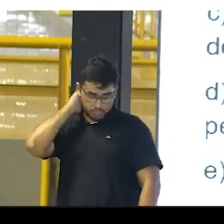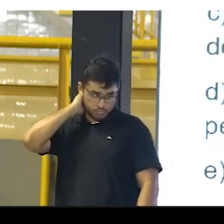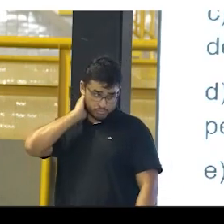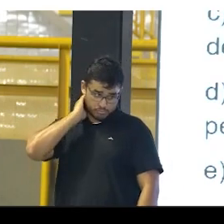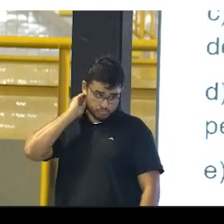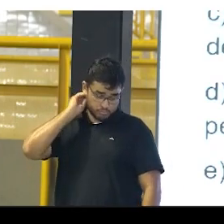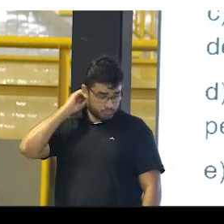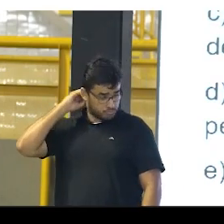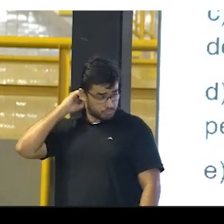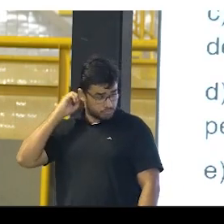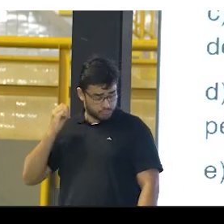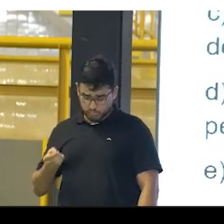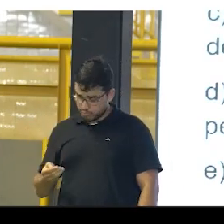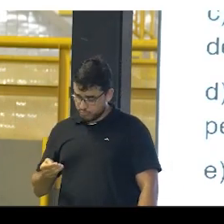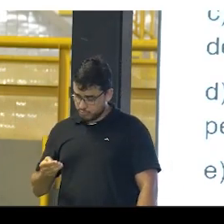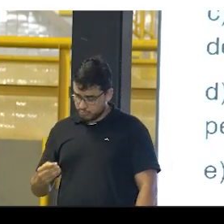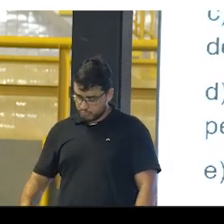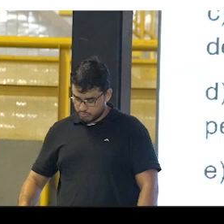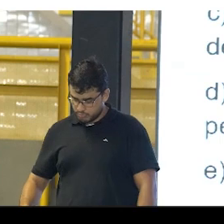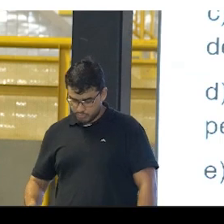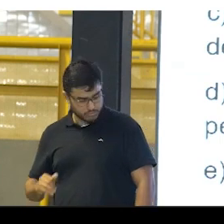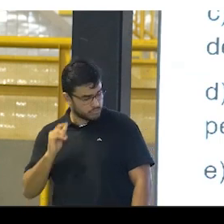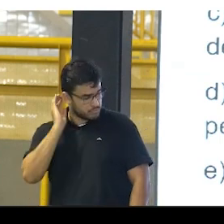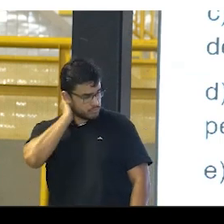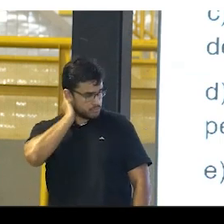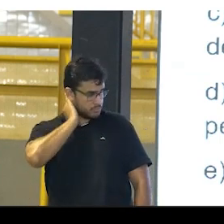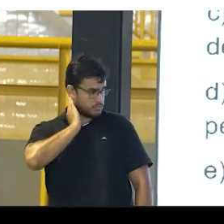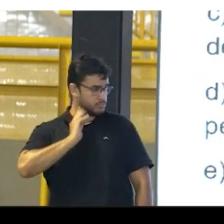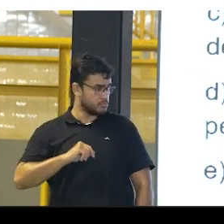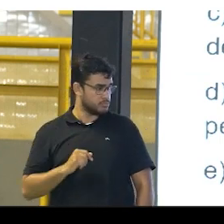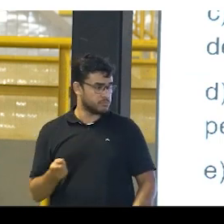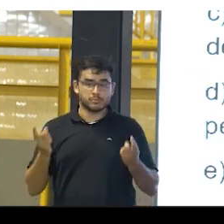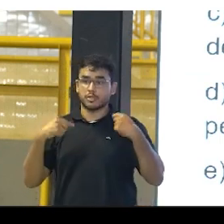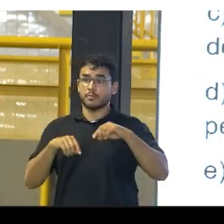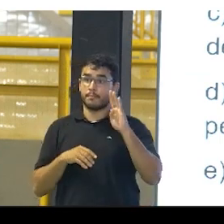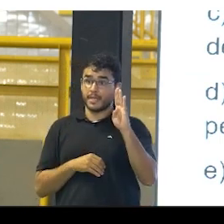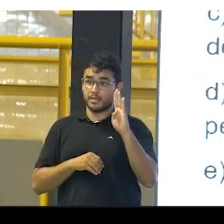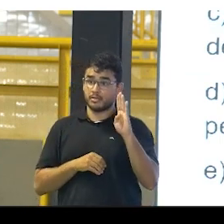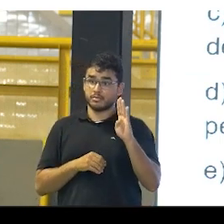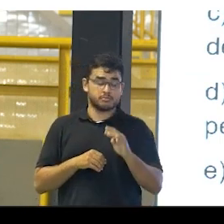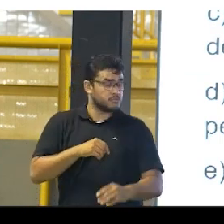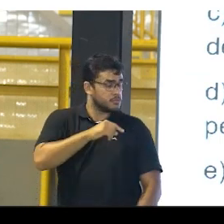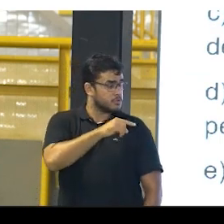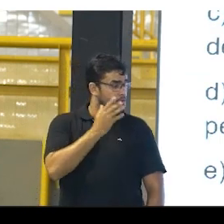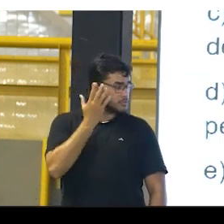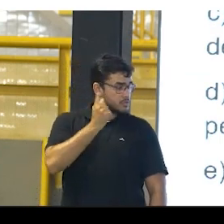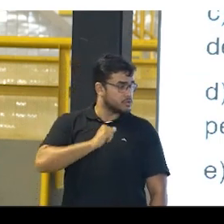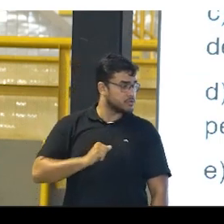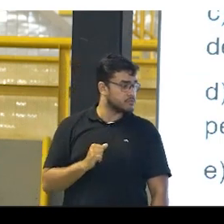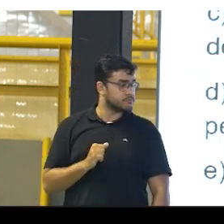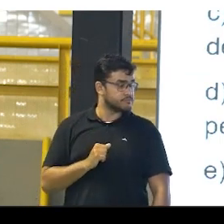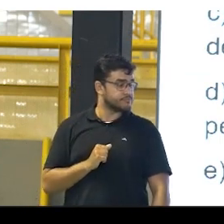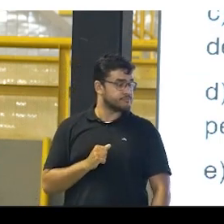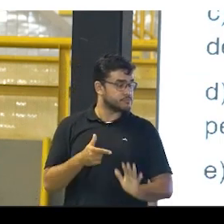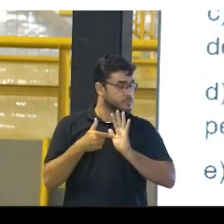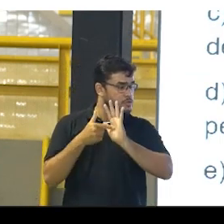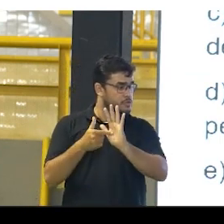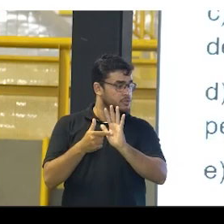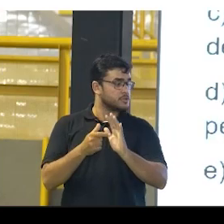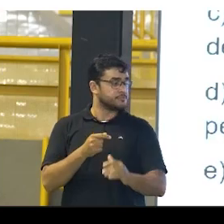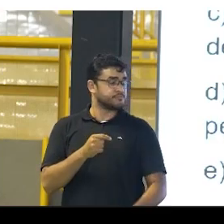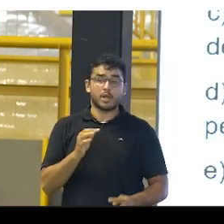energia. Tudo passa por investimento em pesquisa. Tudo passa pelo aquilo que a gente está aqui